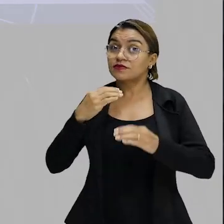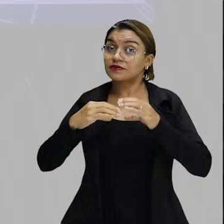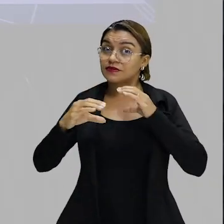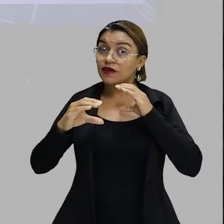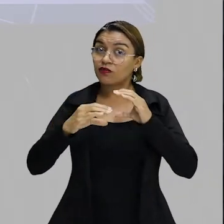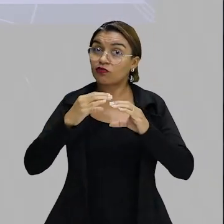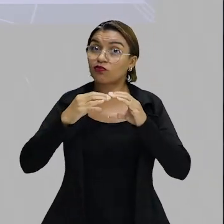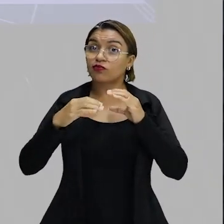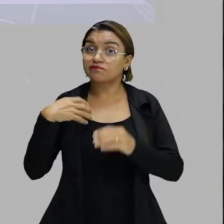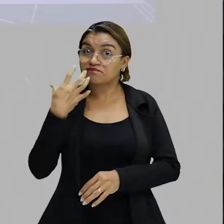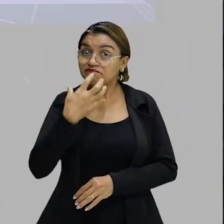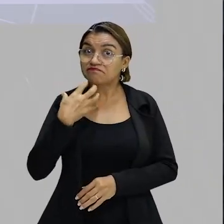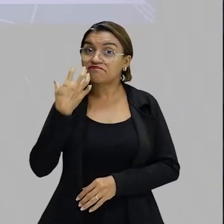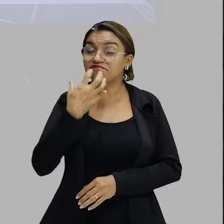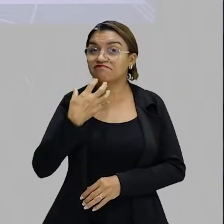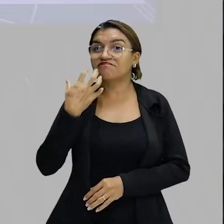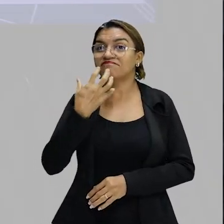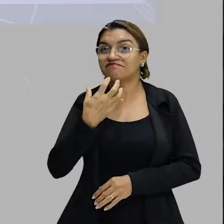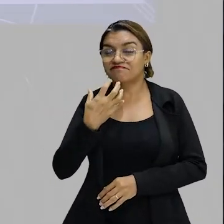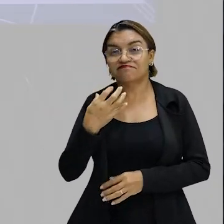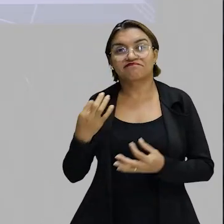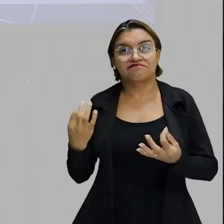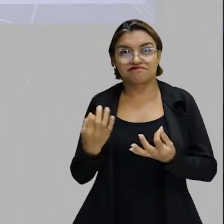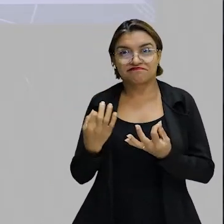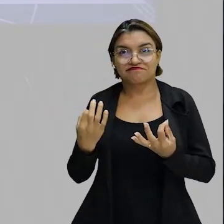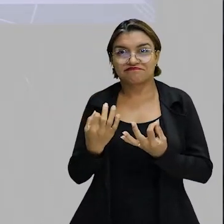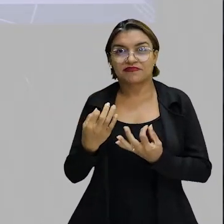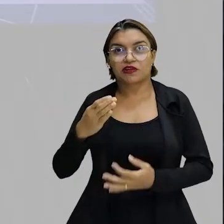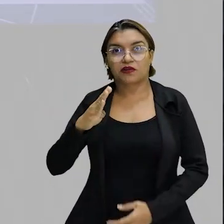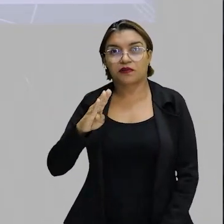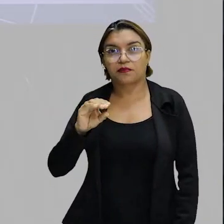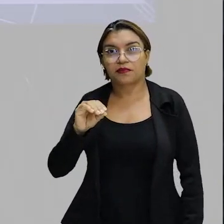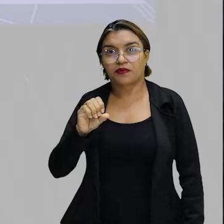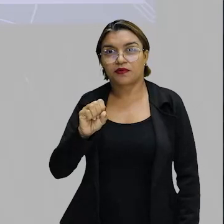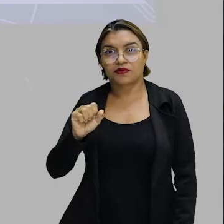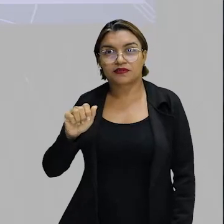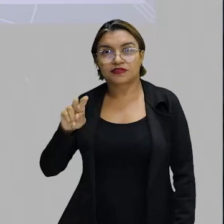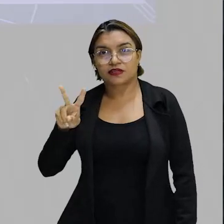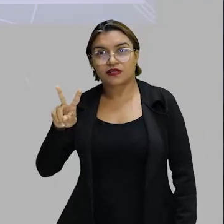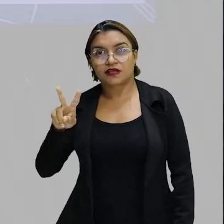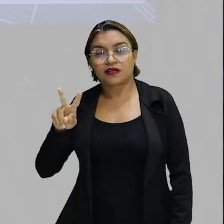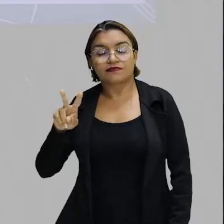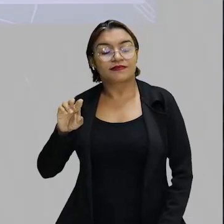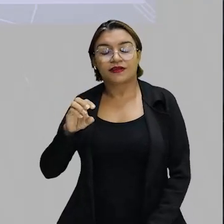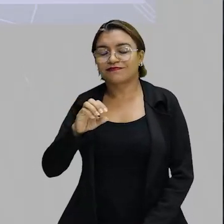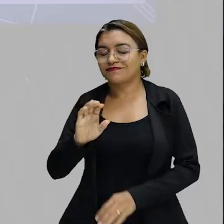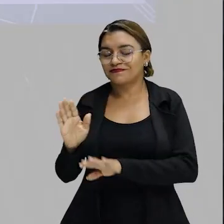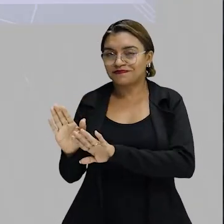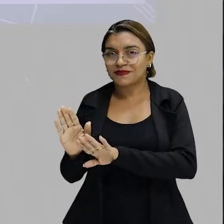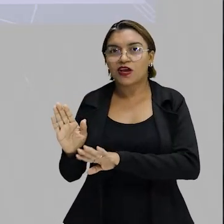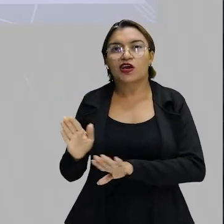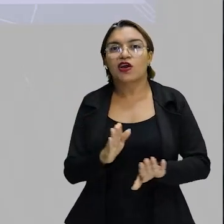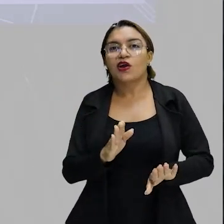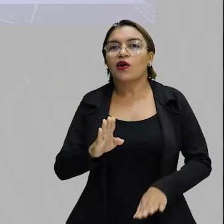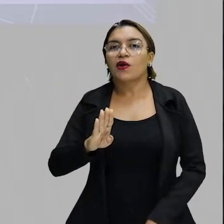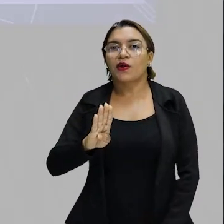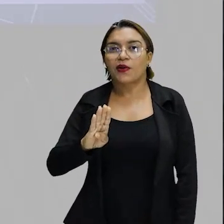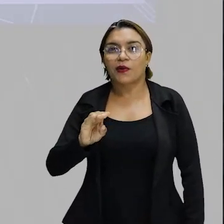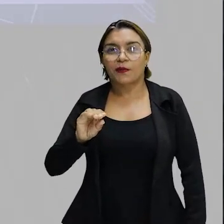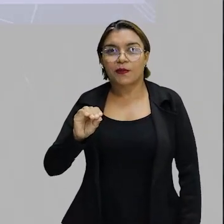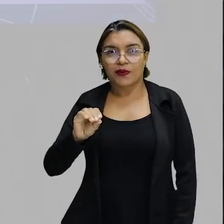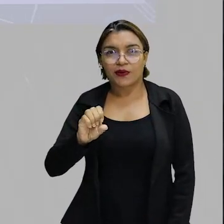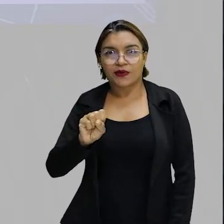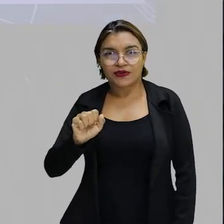cantores que cantam a bossa nova, tá bom? Interessante, você sabia disso? Aprendendo agora,